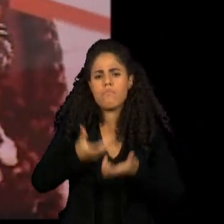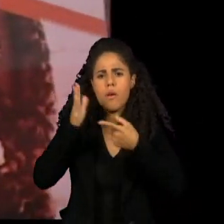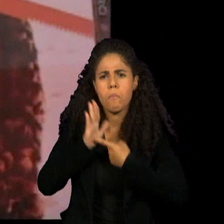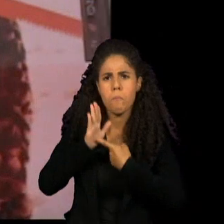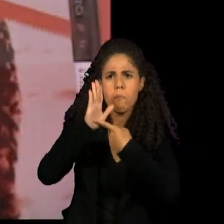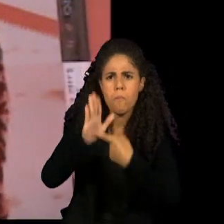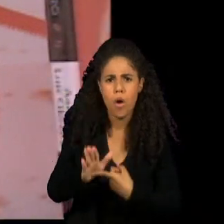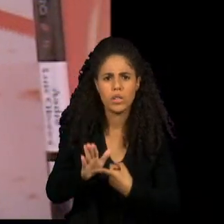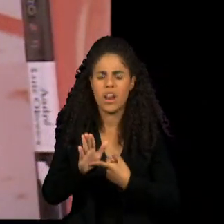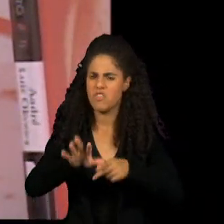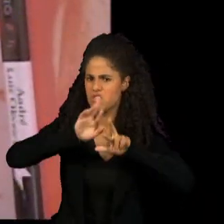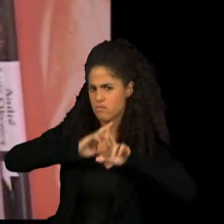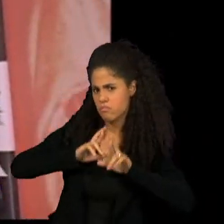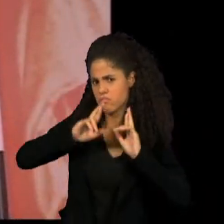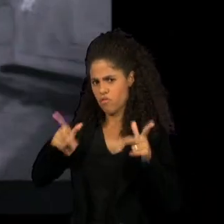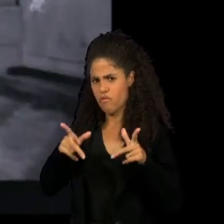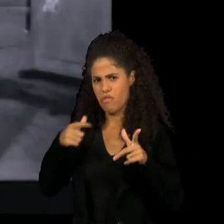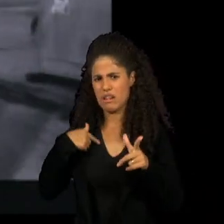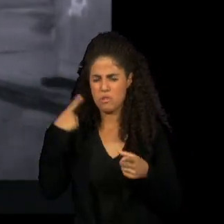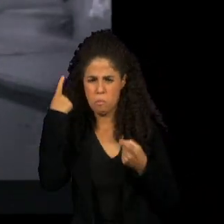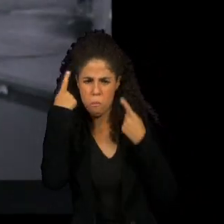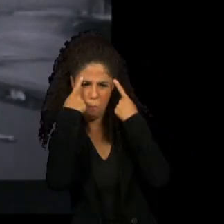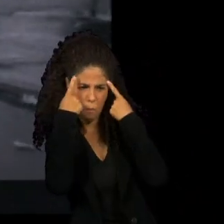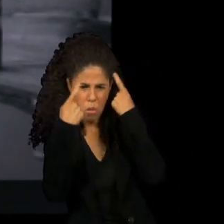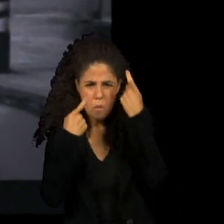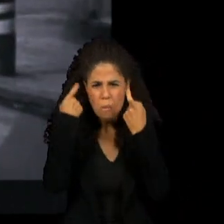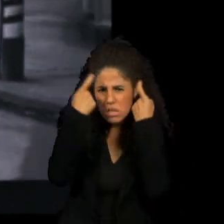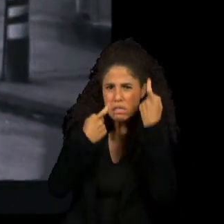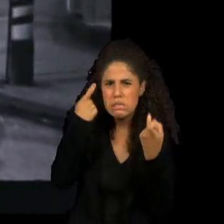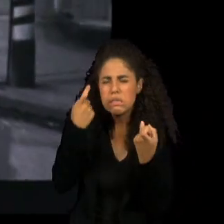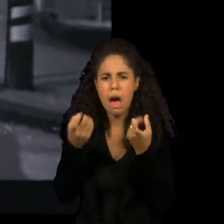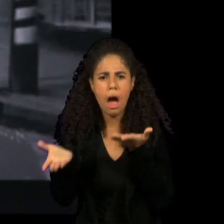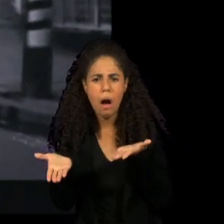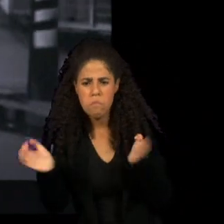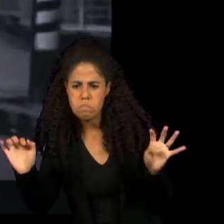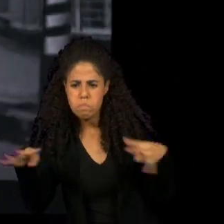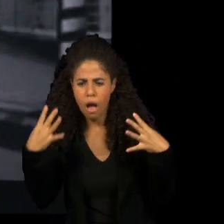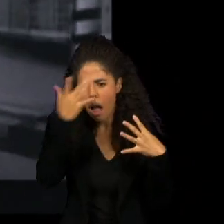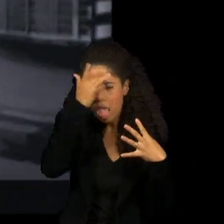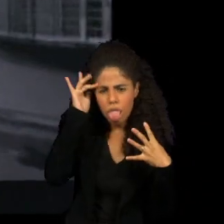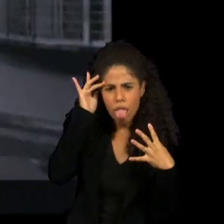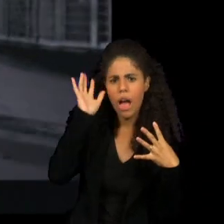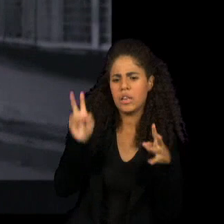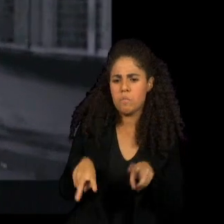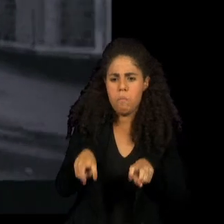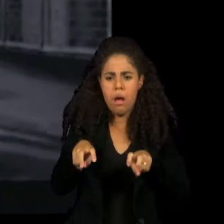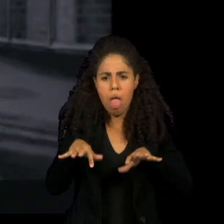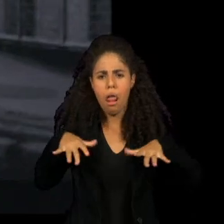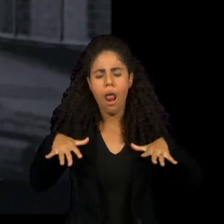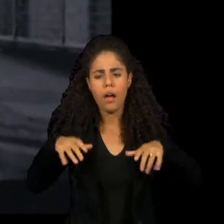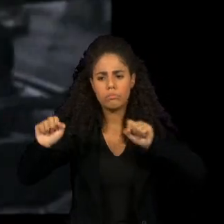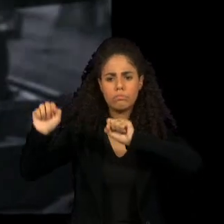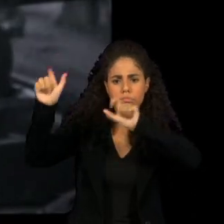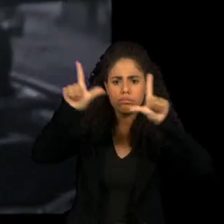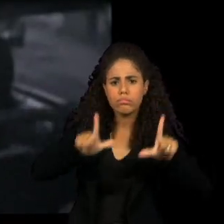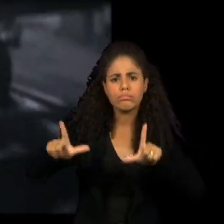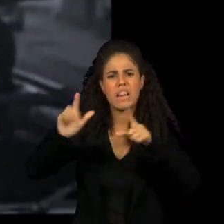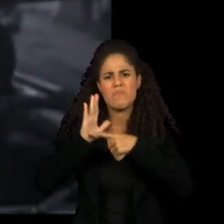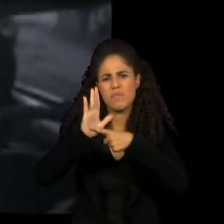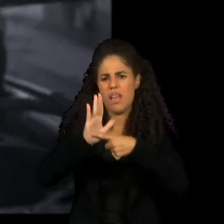mais radical, sem se preocupar com a comercialização, audiência ou local de exibição de seus filmes.